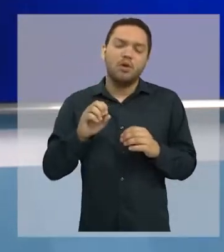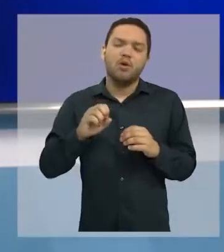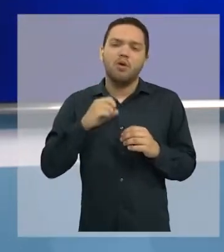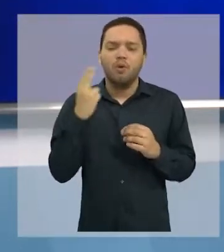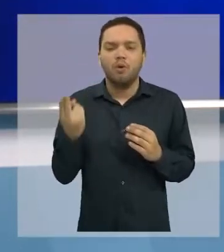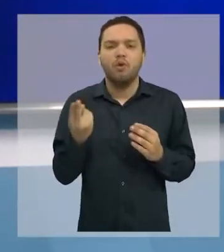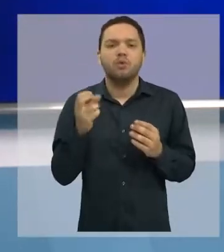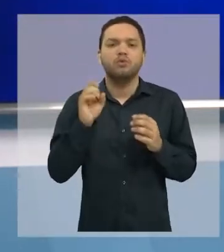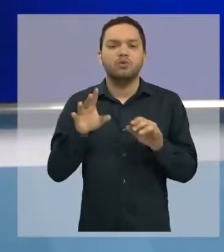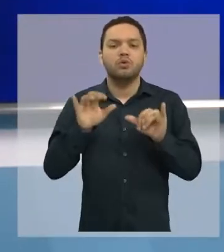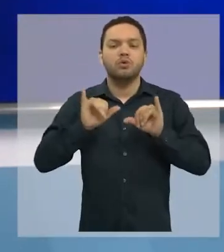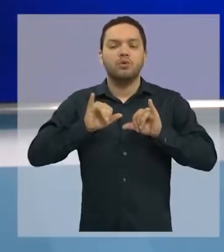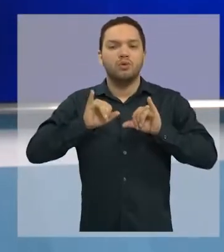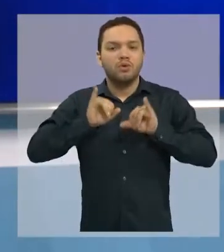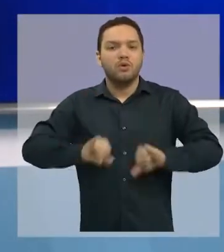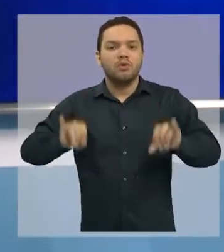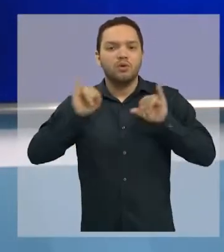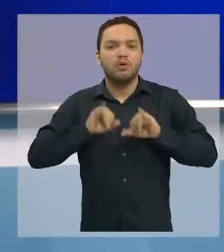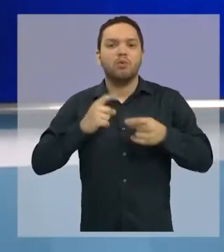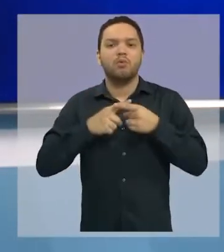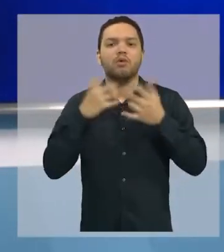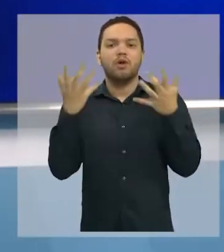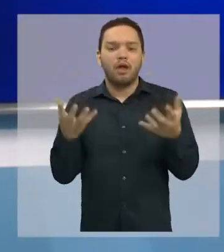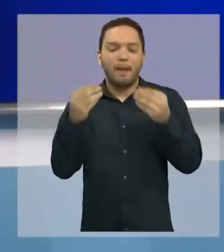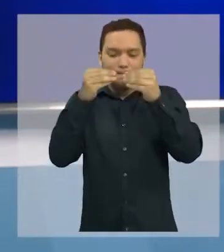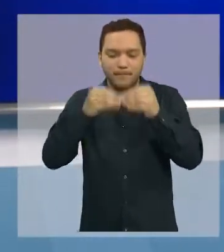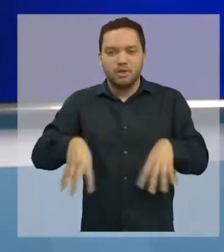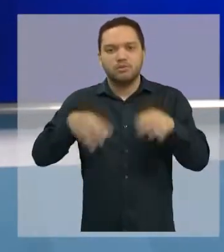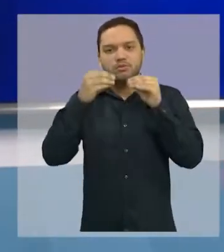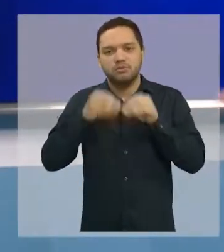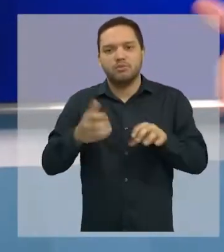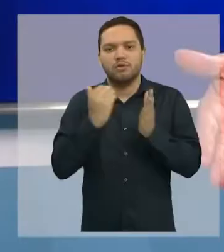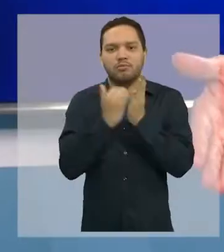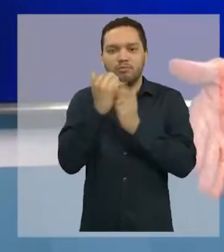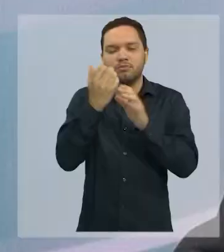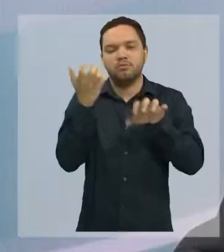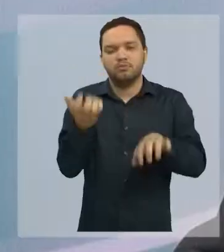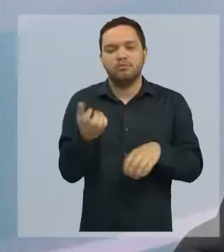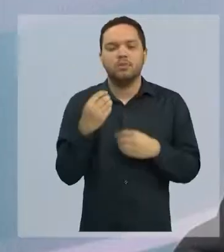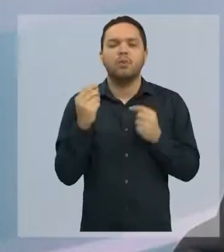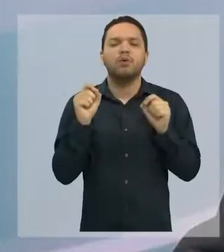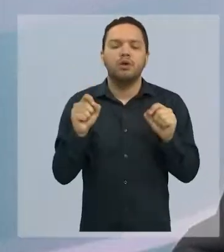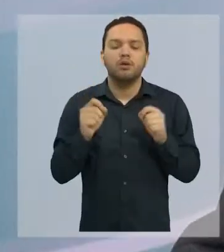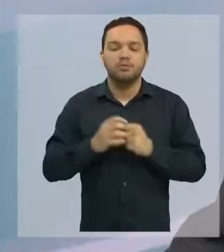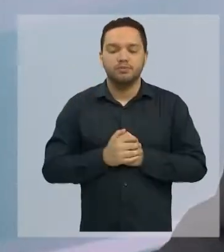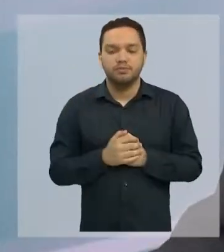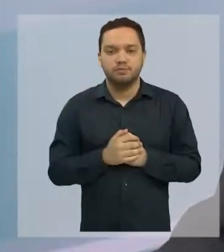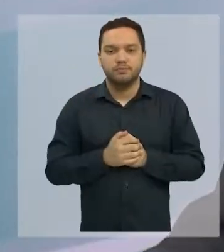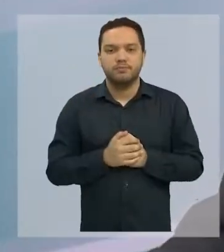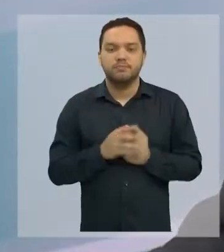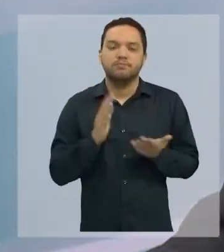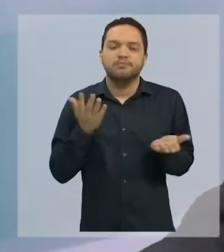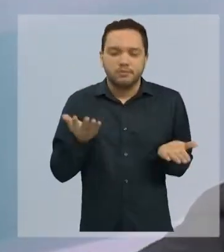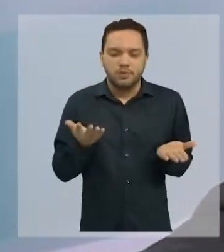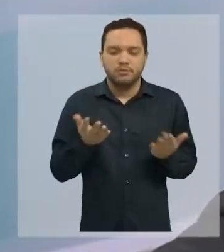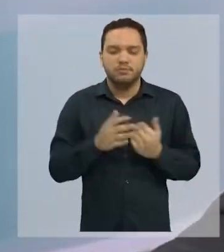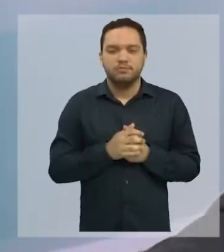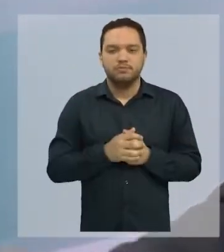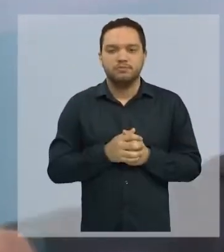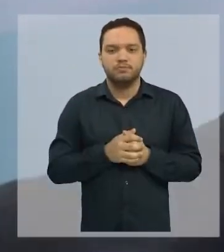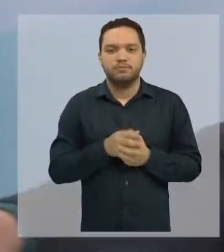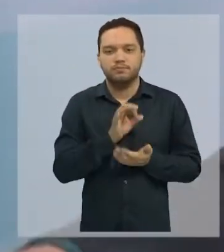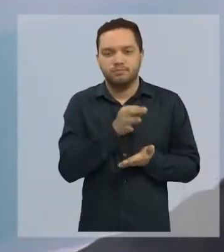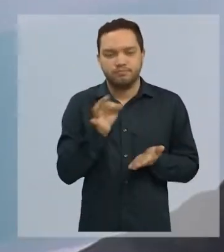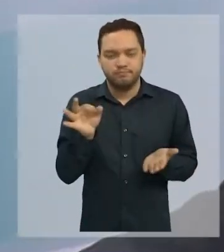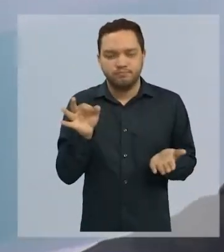simplesmente, ou é uma campanha deliberada para tentar desgastar o Congresso ainda mais? Arnaldo Santos, como você